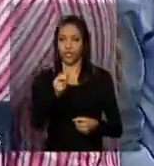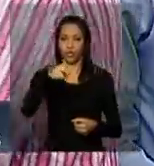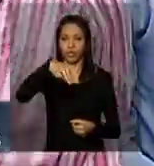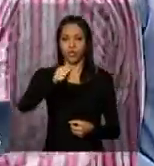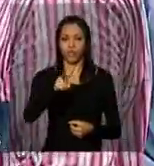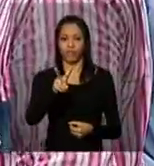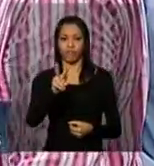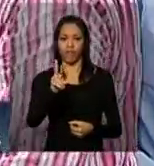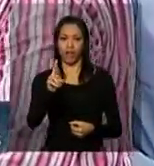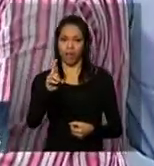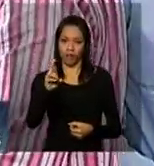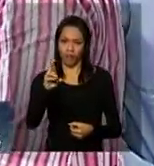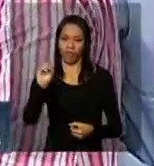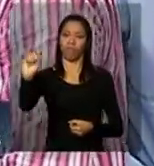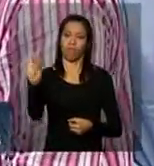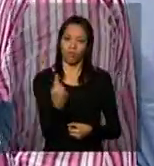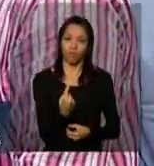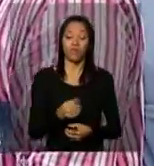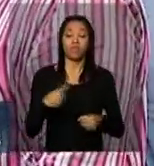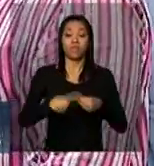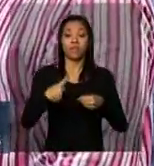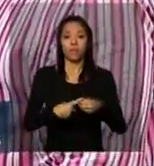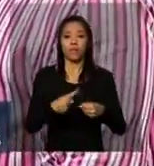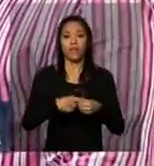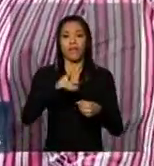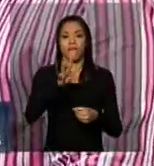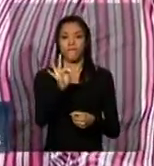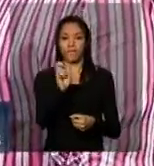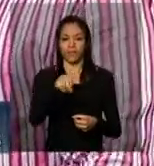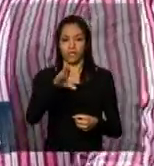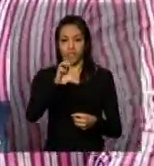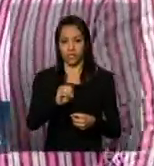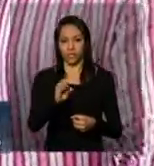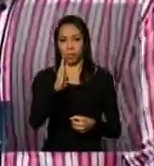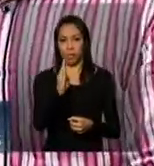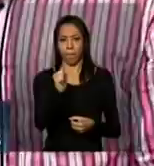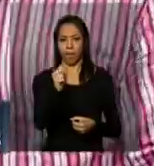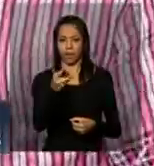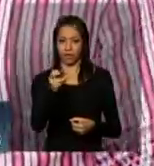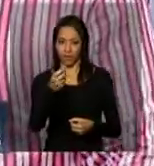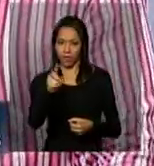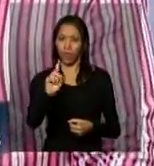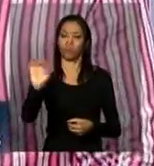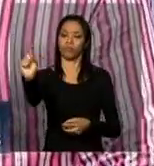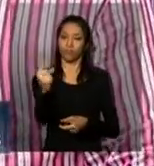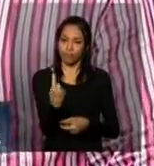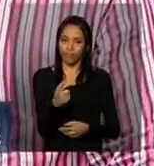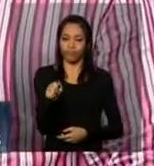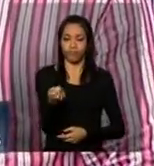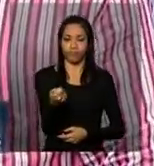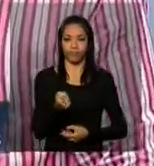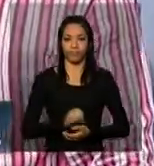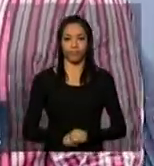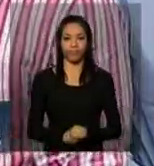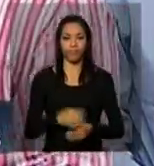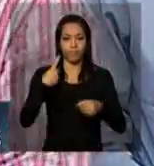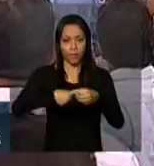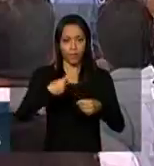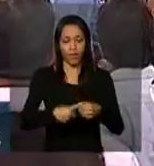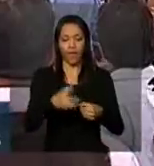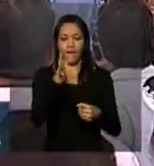Afonso dos Santos Francisco Badaró o vice-prefeito Antônio Reginaldo Martins